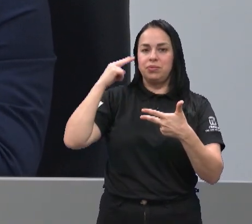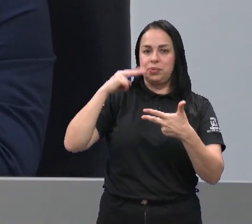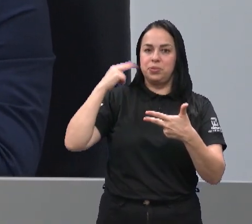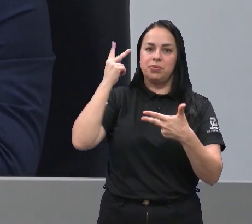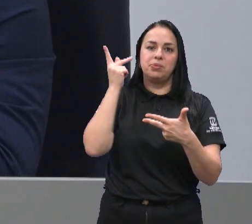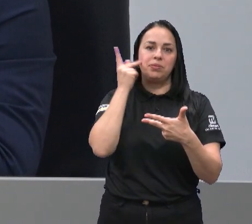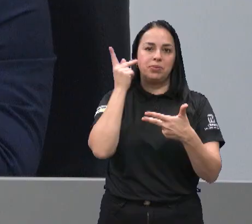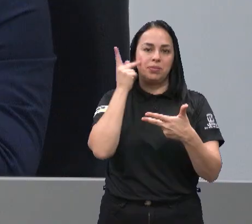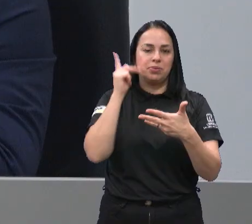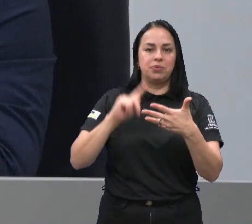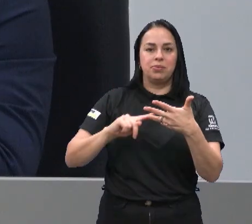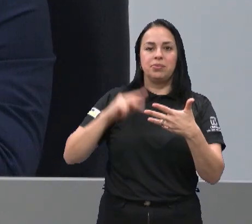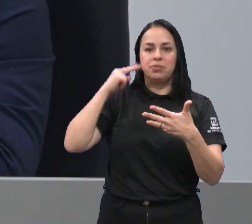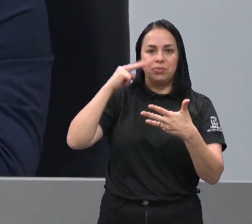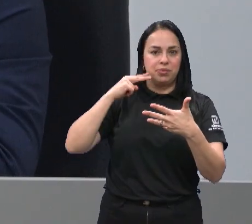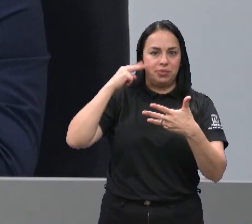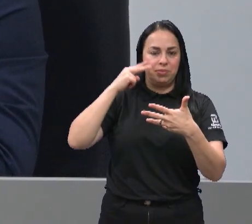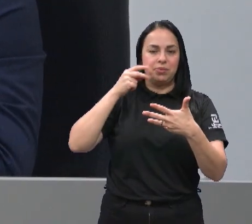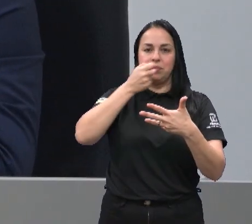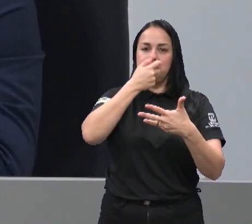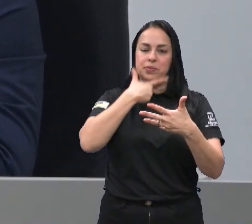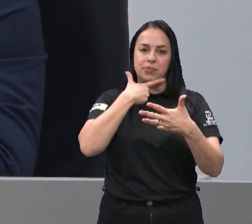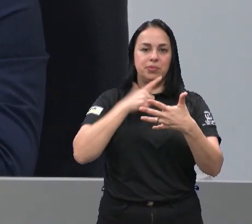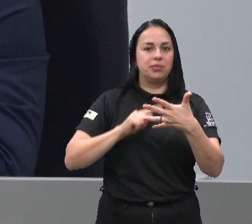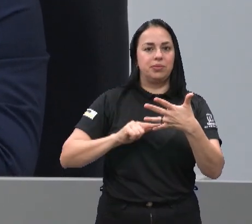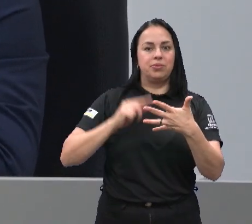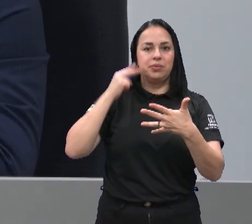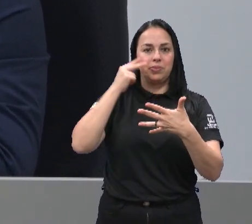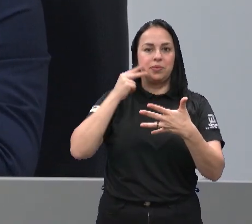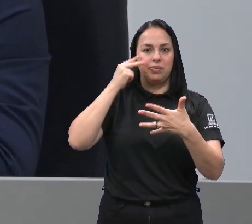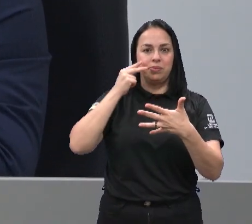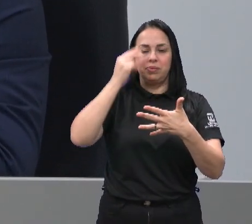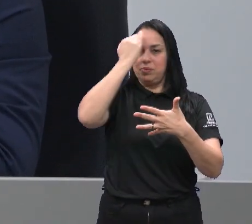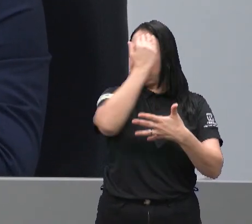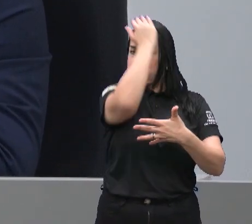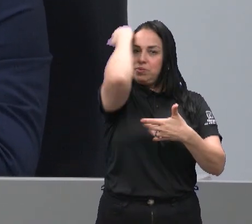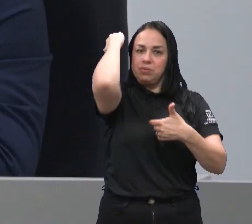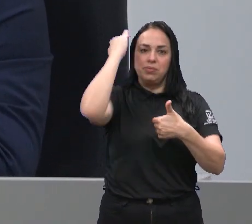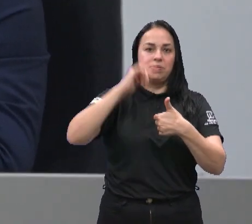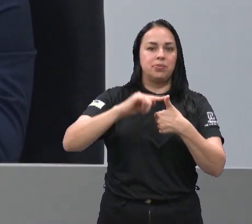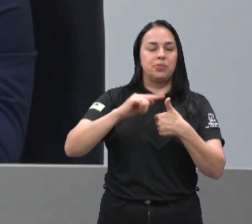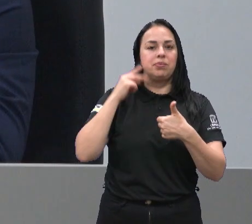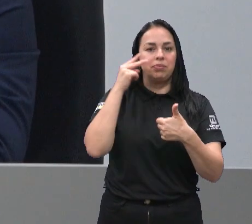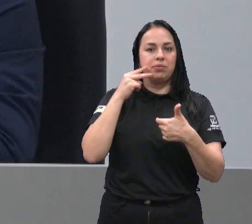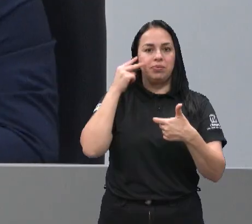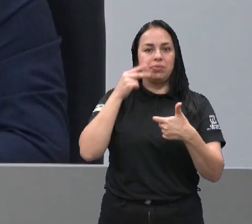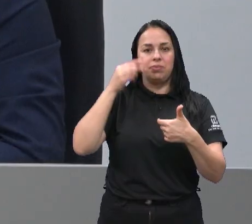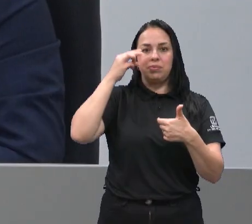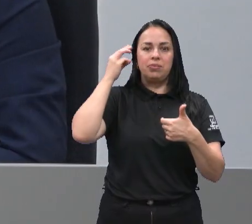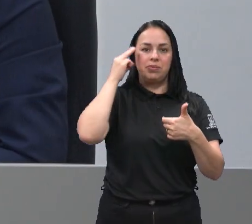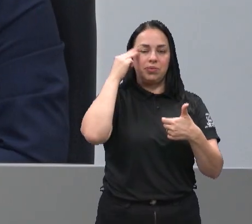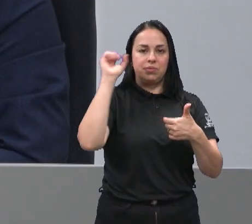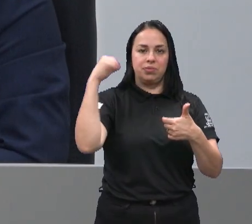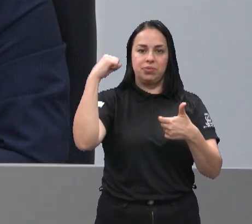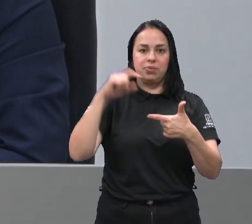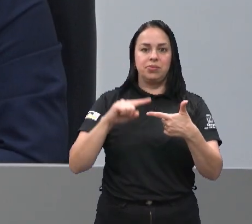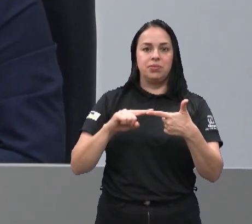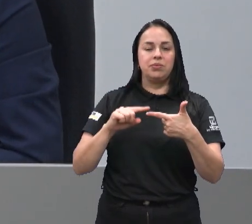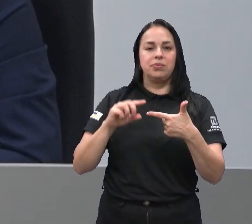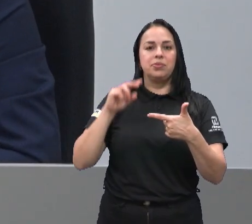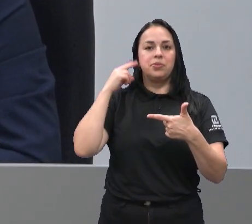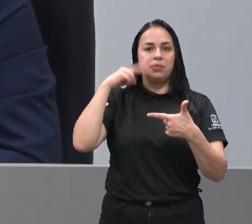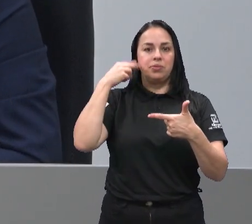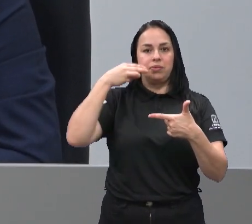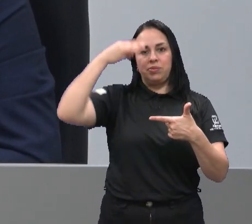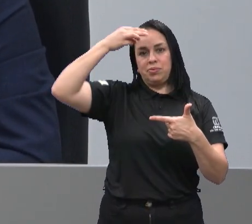Pascucci, Roberto do Eleven, Cláudio Apolinário, Marcão da Academia, Milton